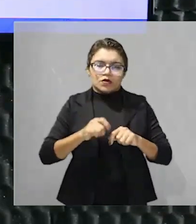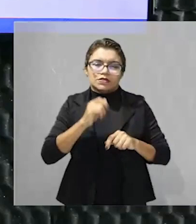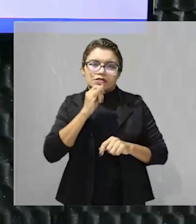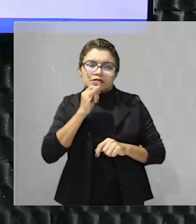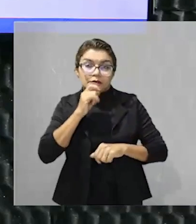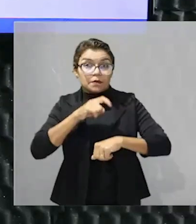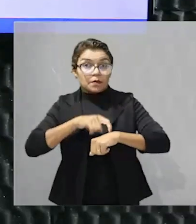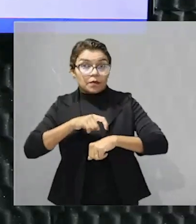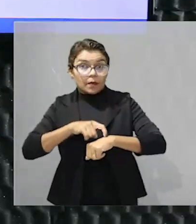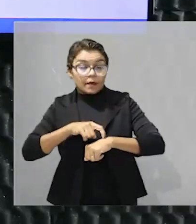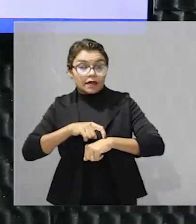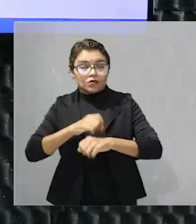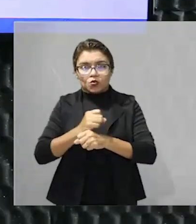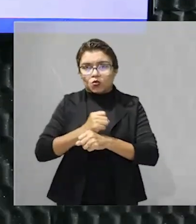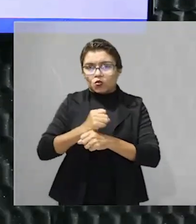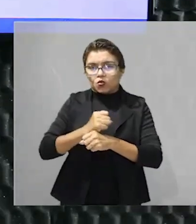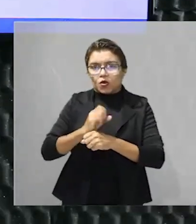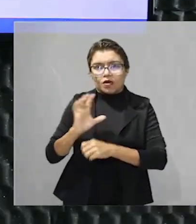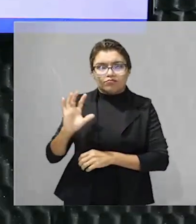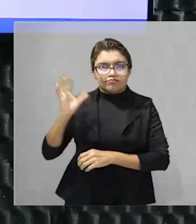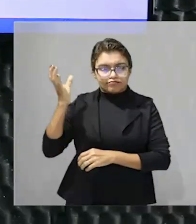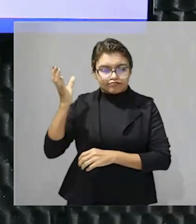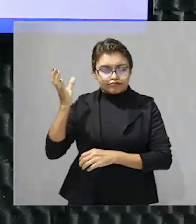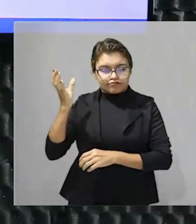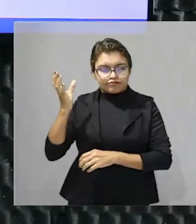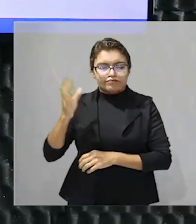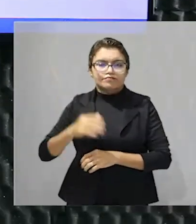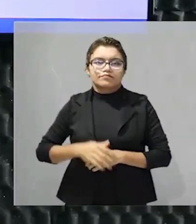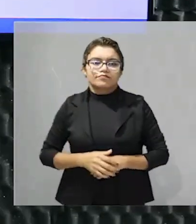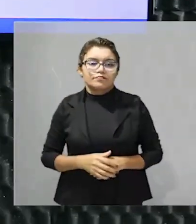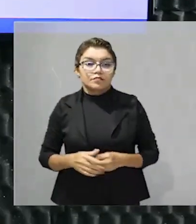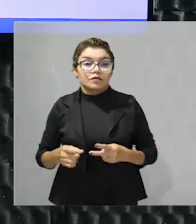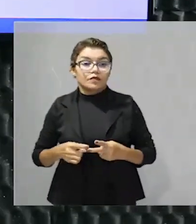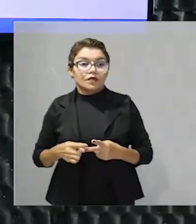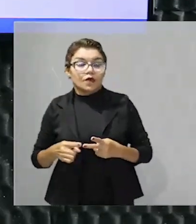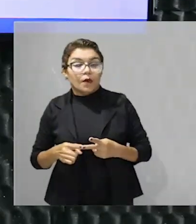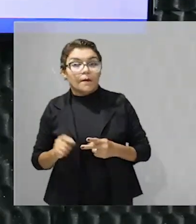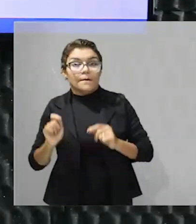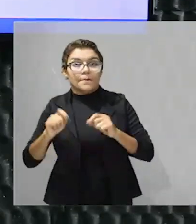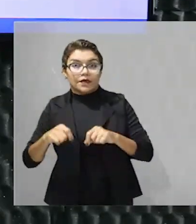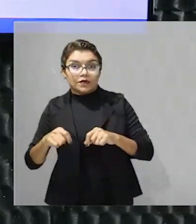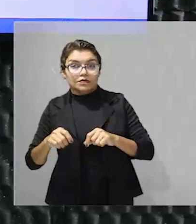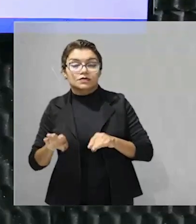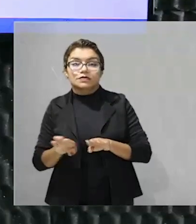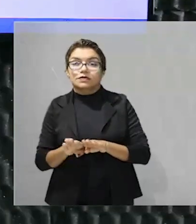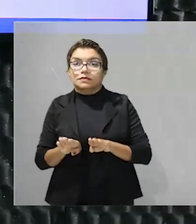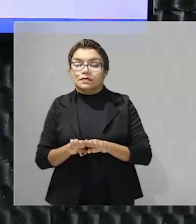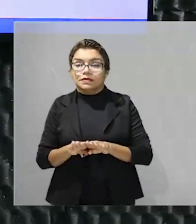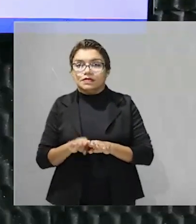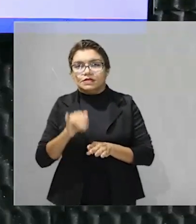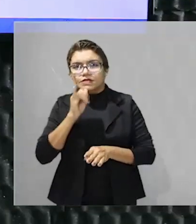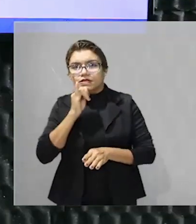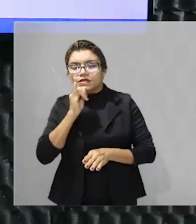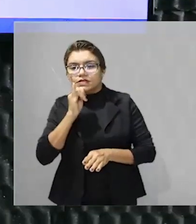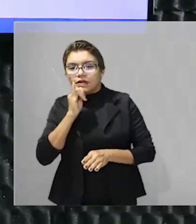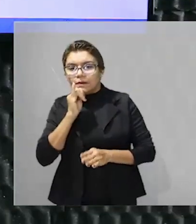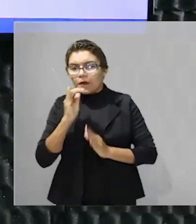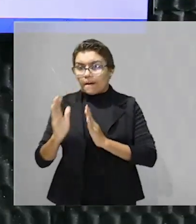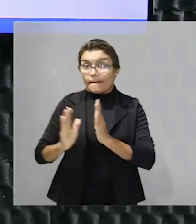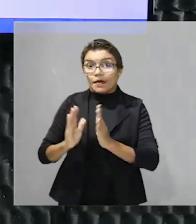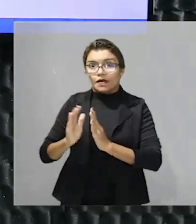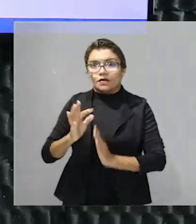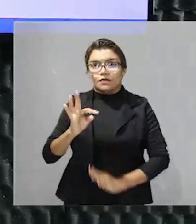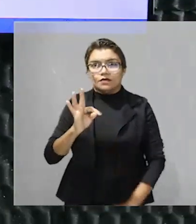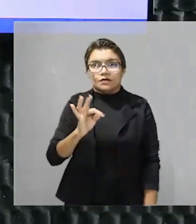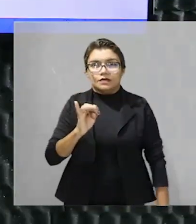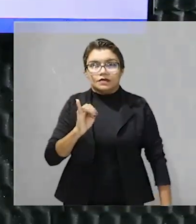do ano, verão, outono, inverno, primavera, ou pode ser a temporada. Então, quando você assiste